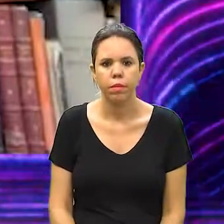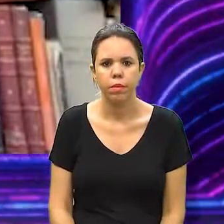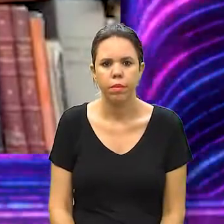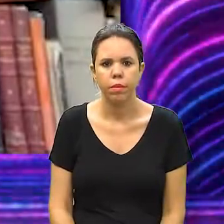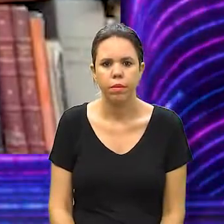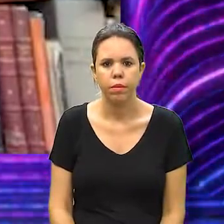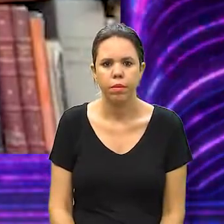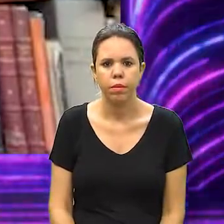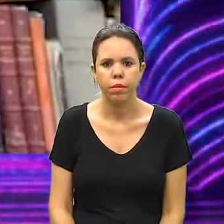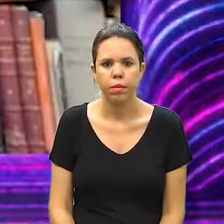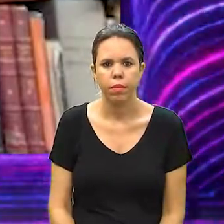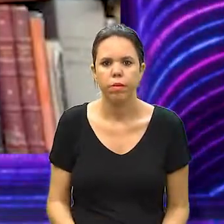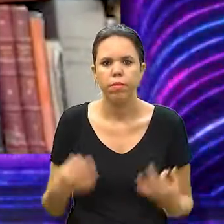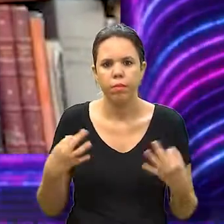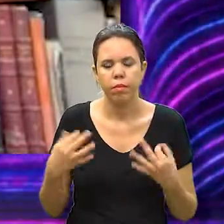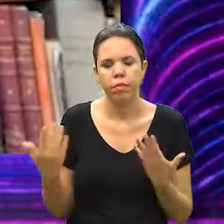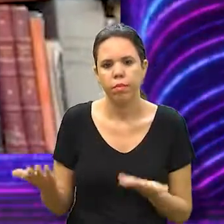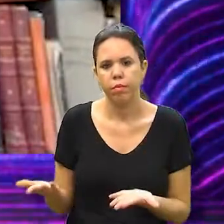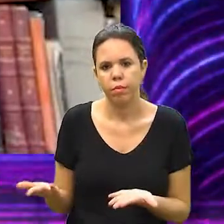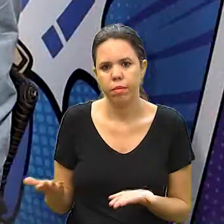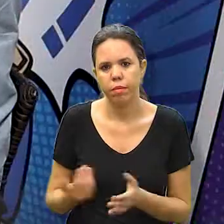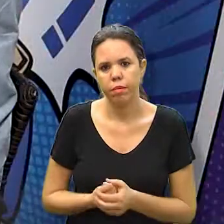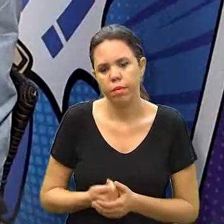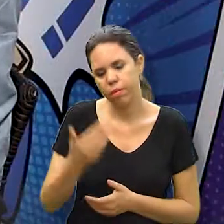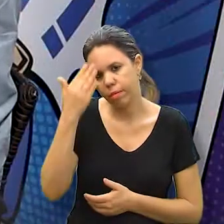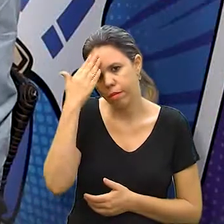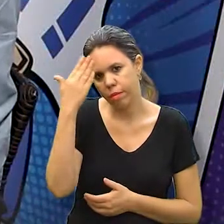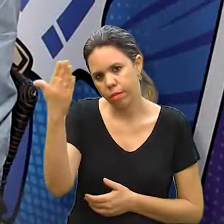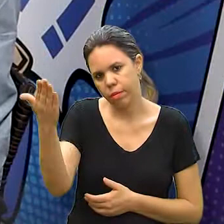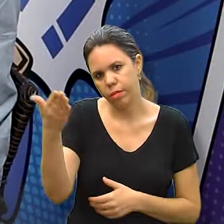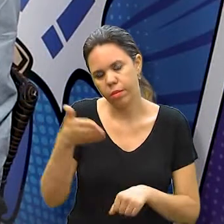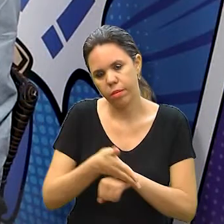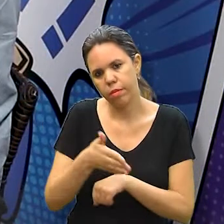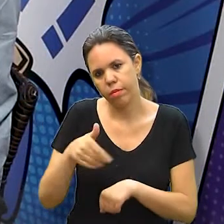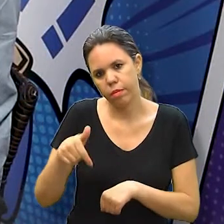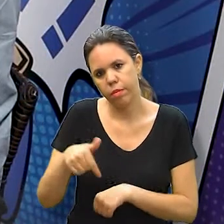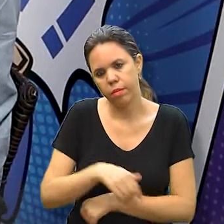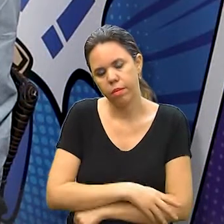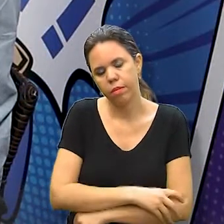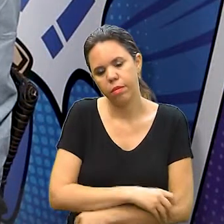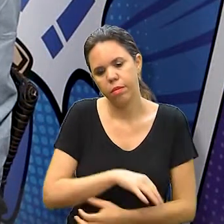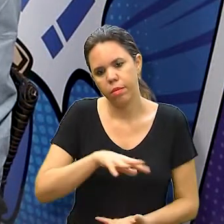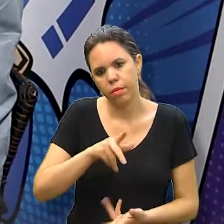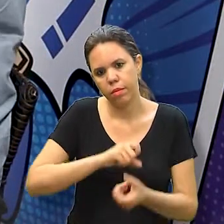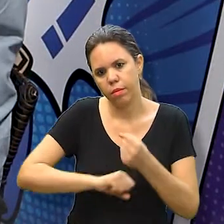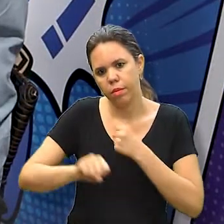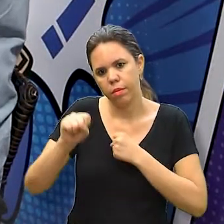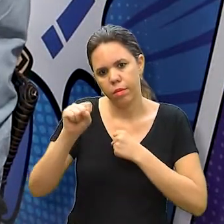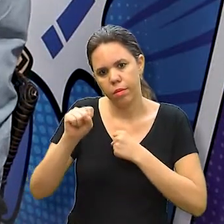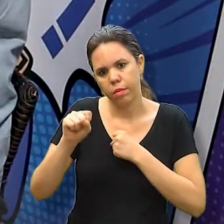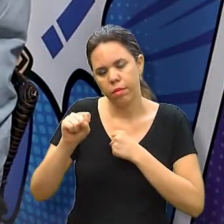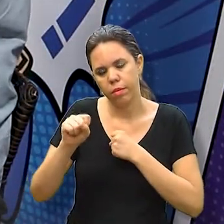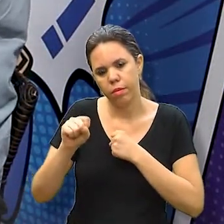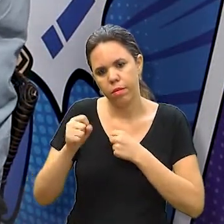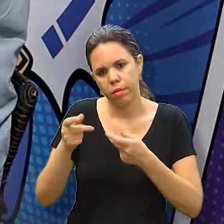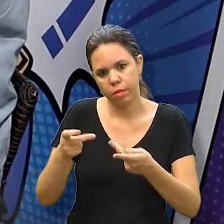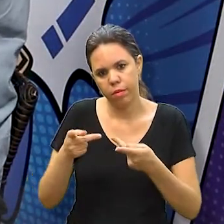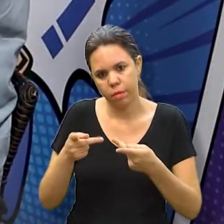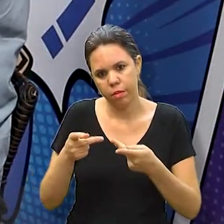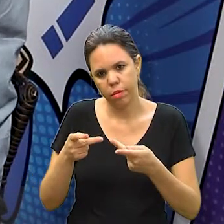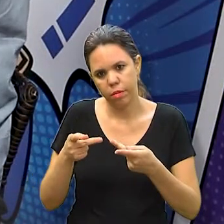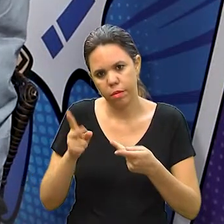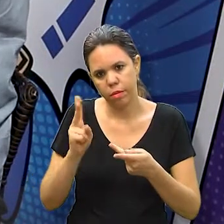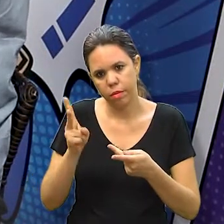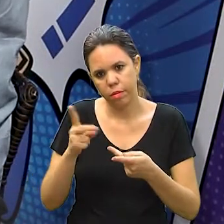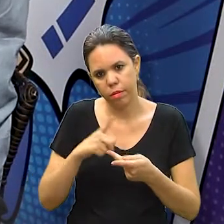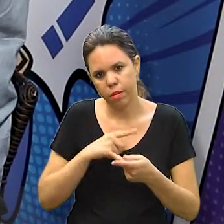paulo@gmail.com. Perfeito. Paul, muito obrigado pela participação aqui no Universo Épico. E olha, convite feito,